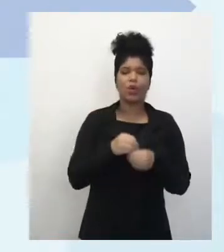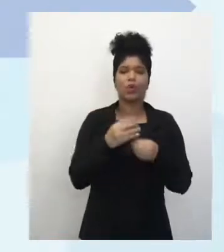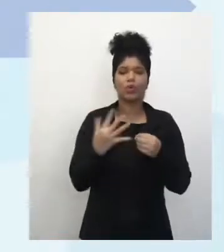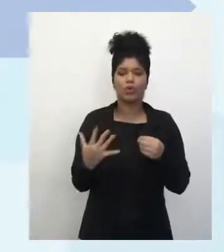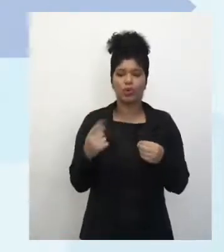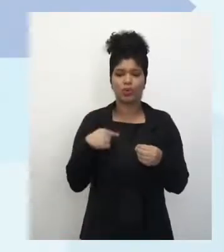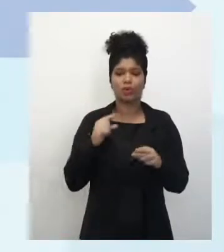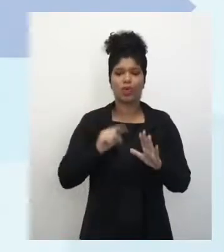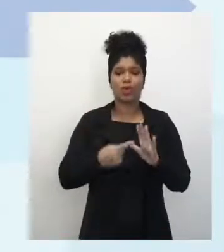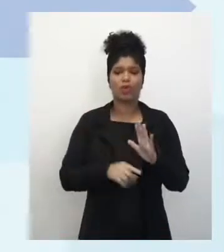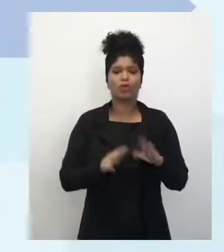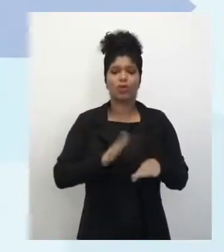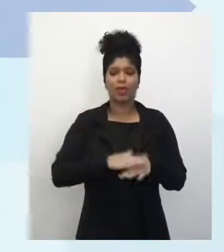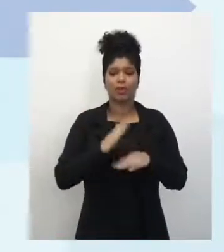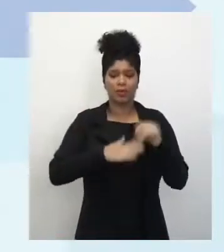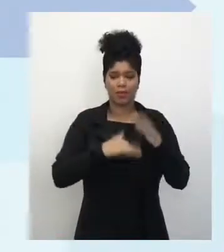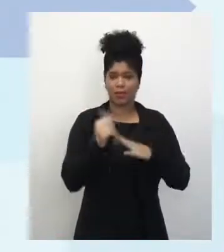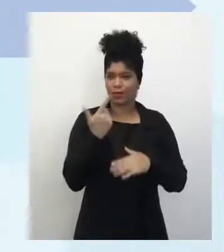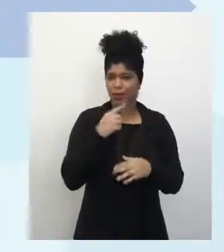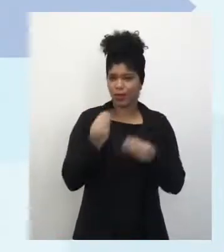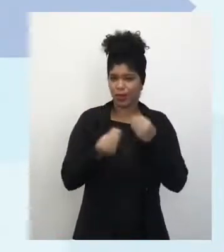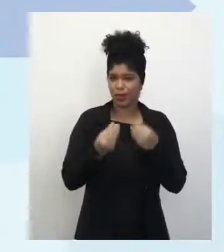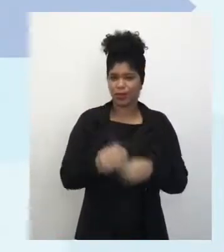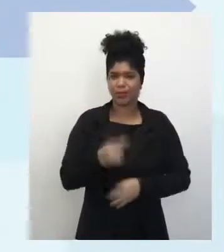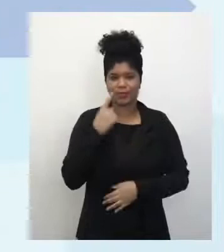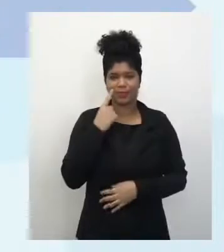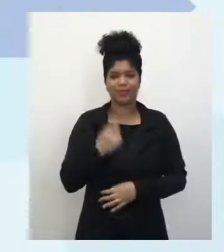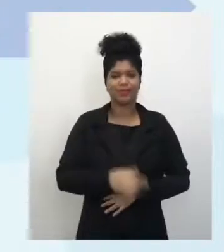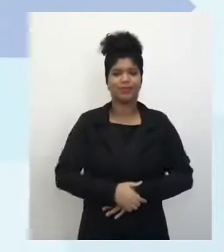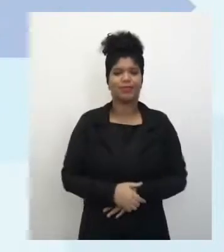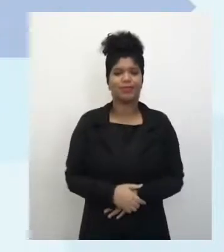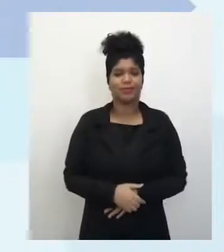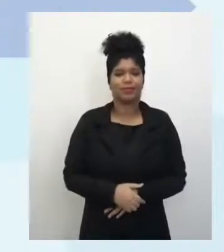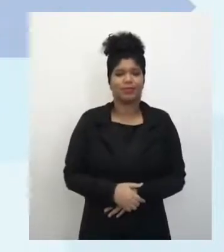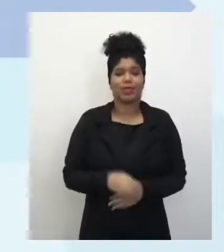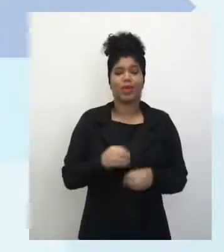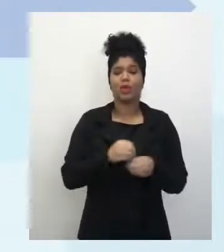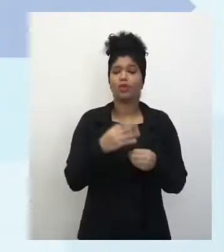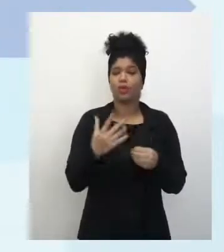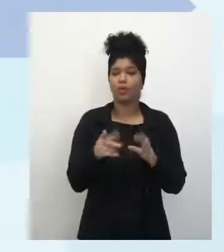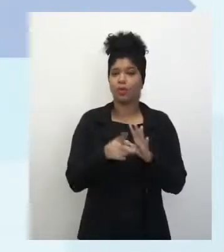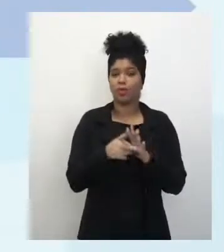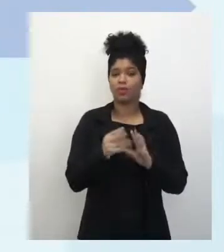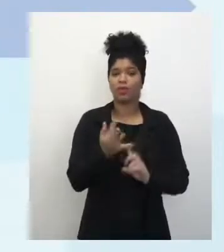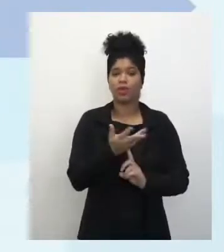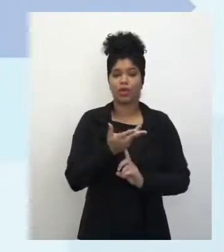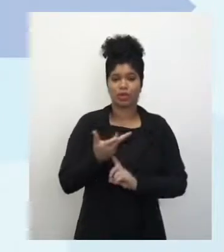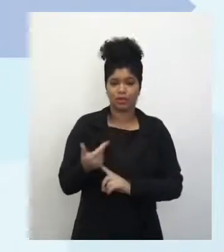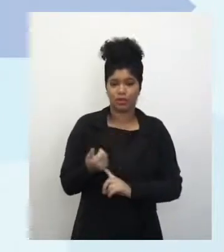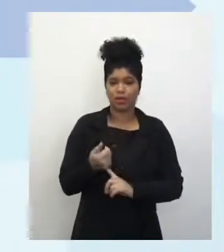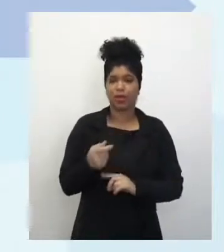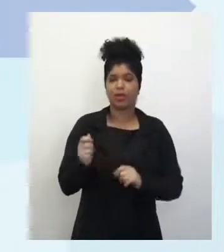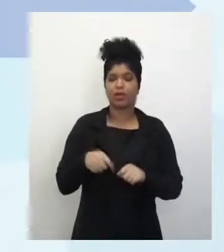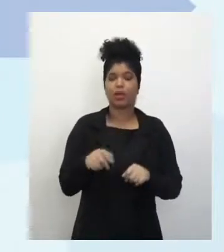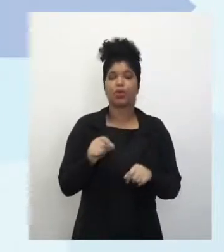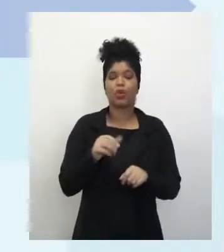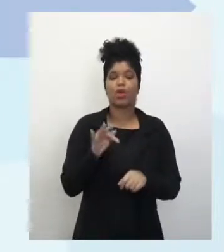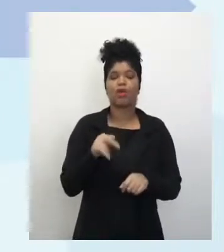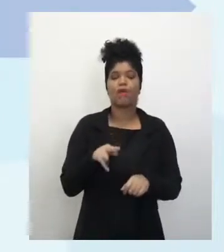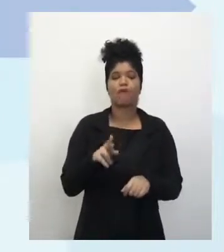mais para atingir aquela habilidade. Vamos a eles? Olha só. Conceito de linguagens artísticas, conceito de